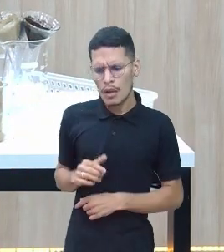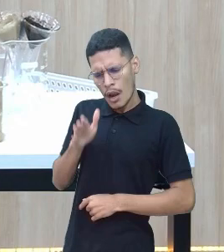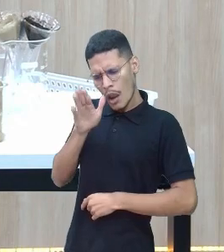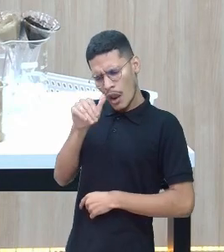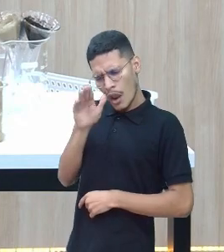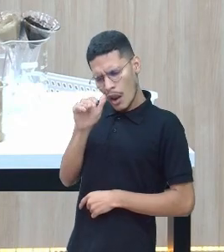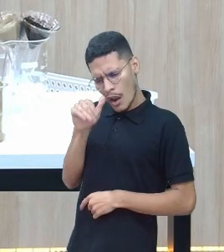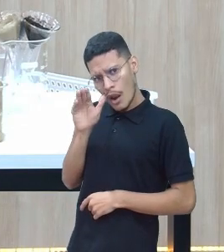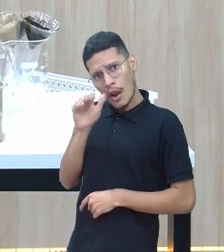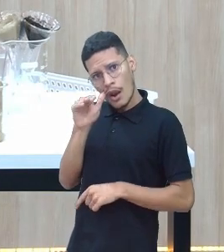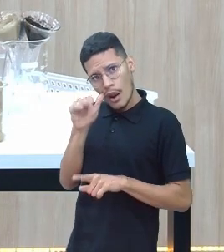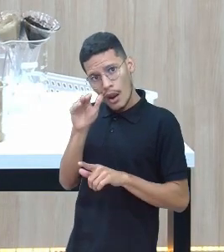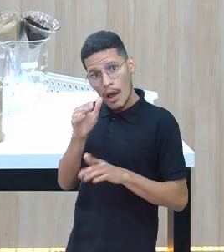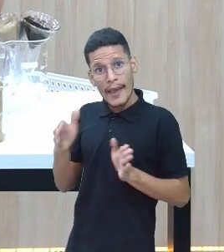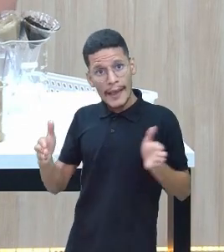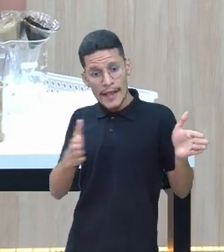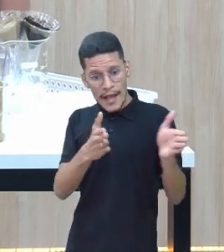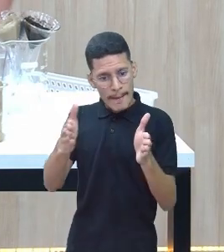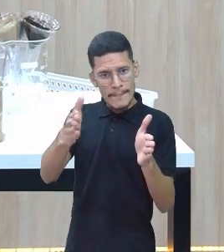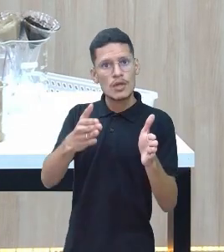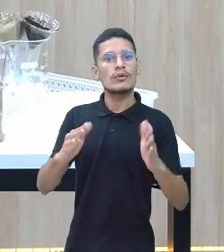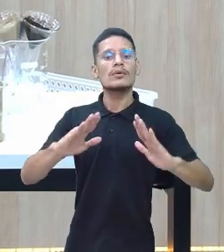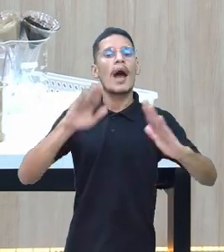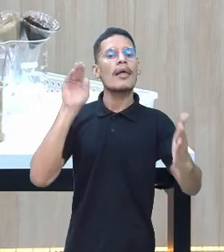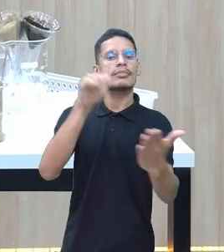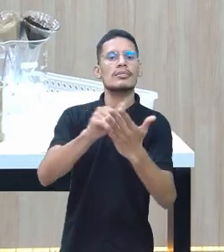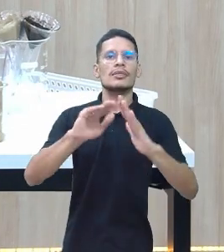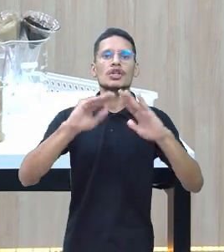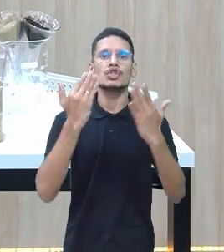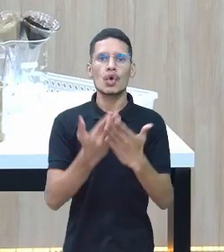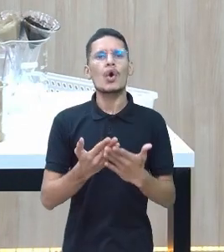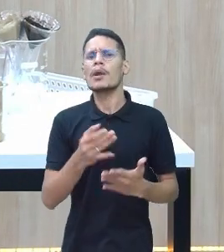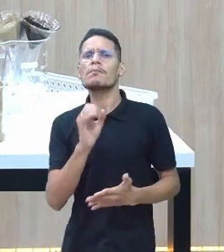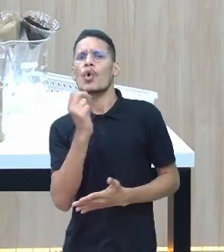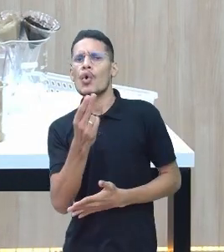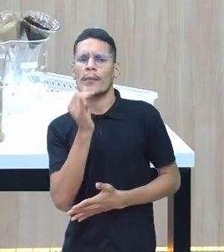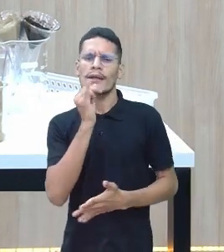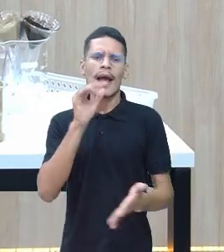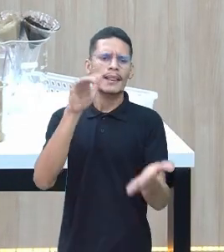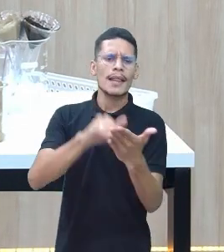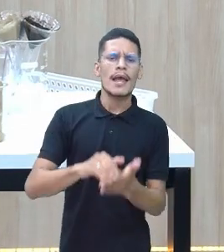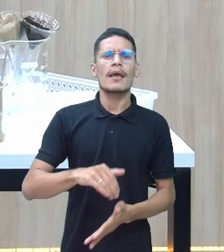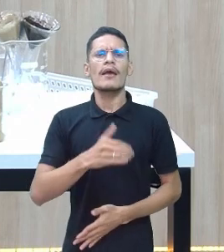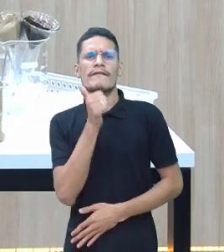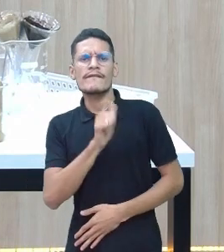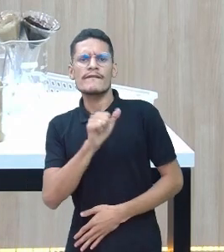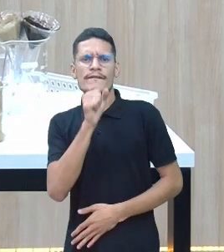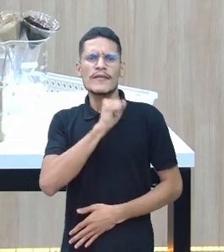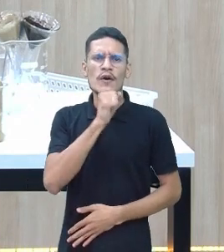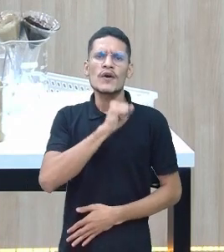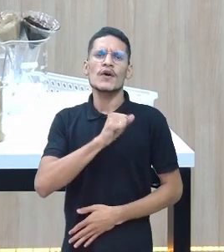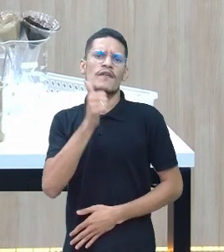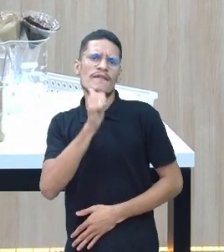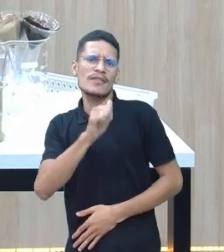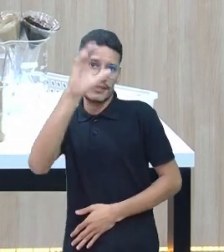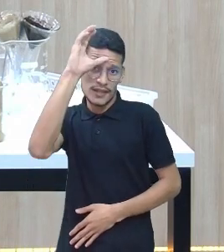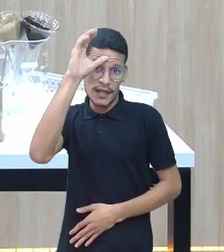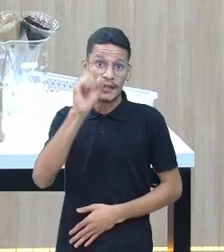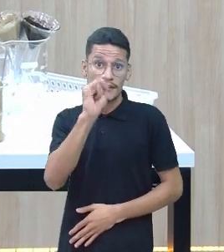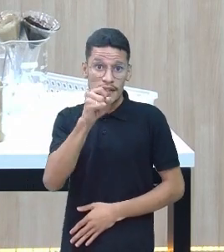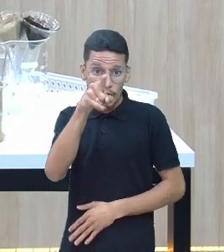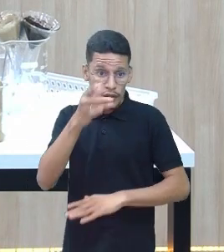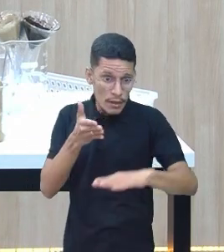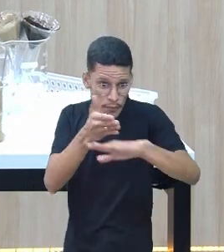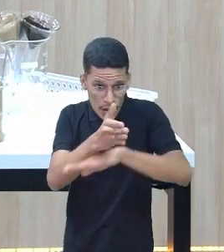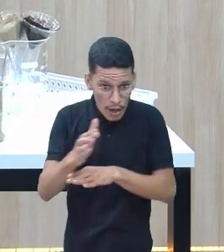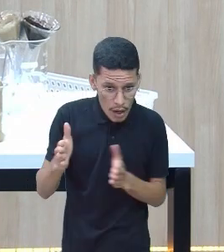observação. No caminho para a escola, no caminho para a casa da avó, da tia, se vocês saírem aí um pouquinho de casa, eu